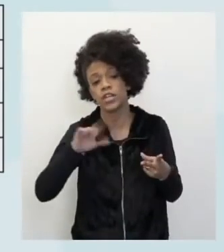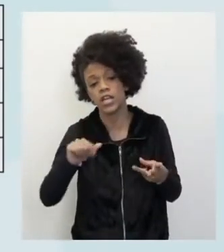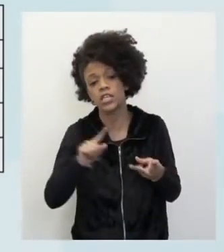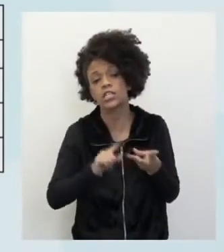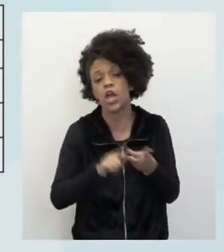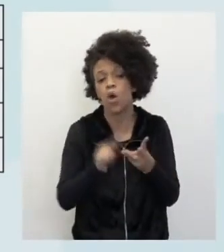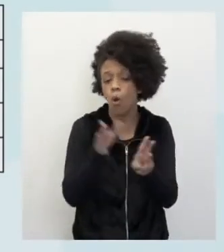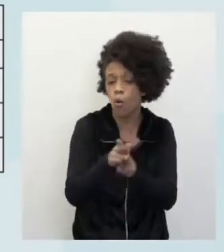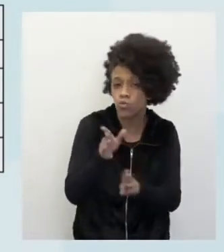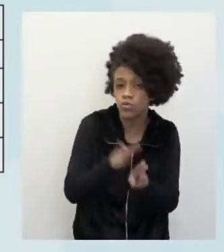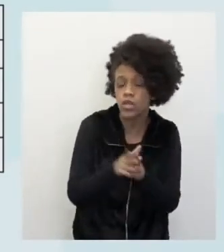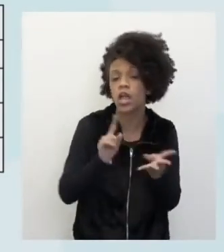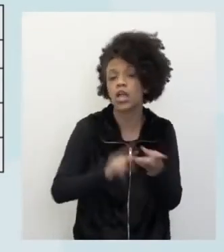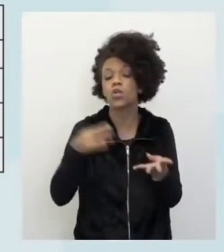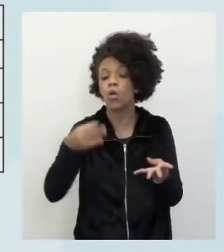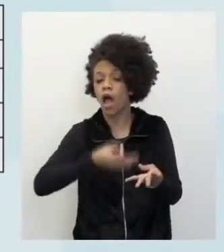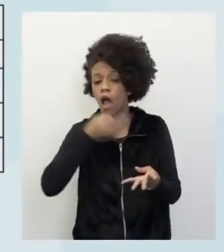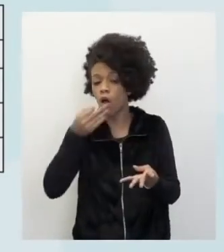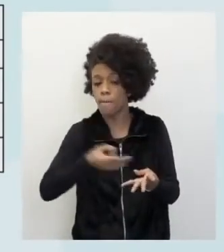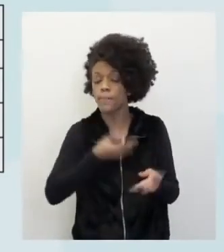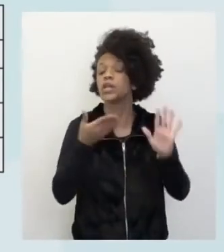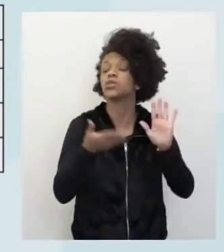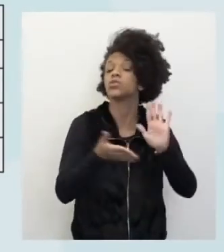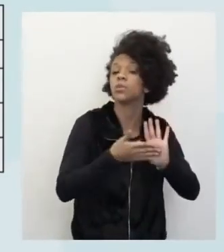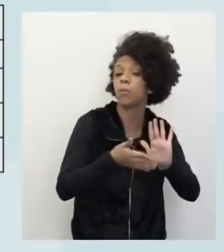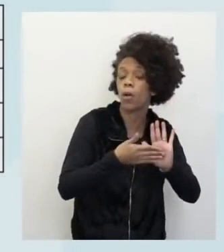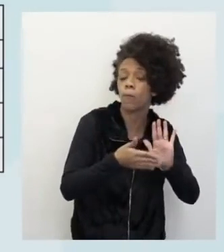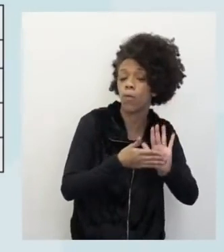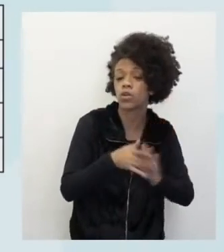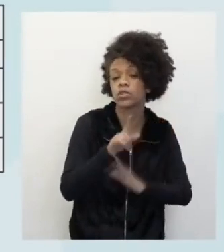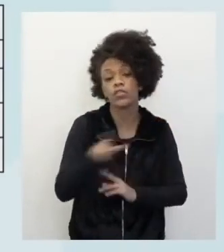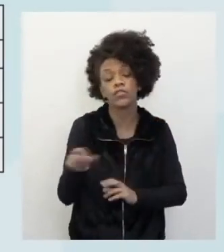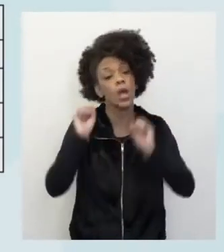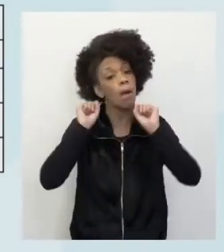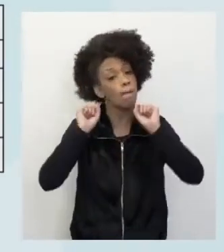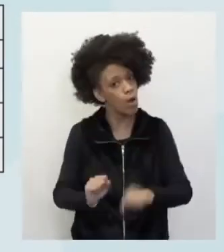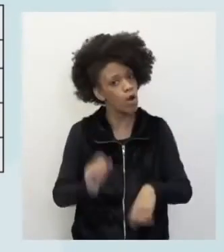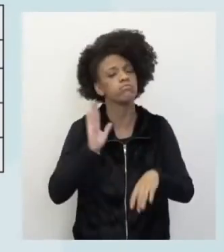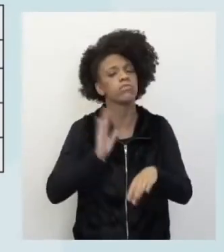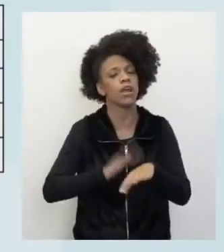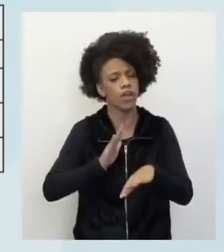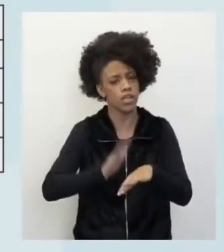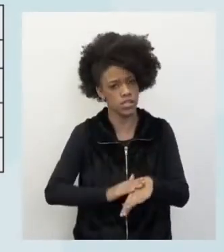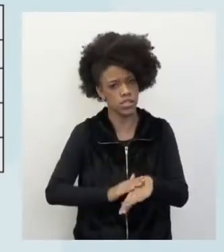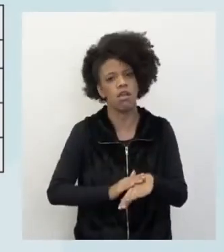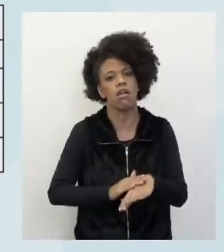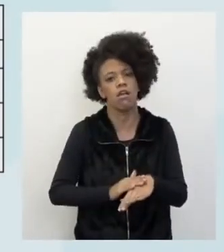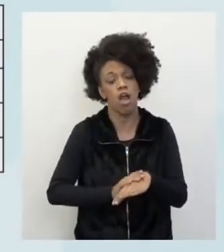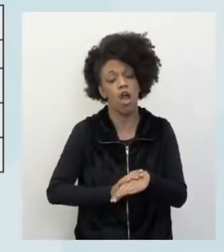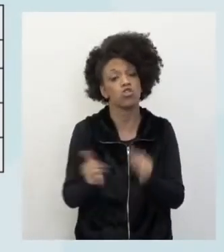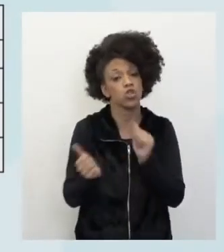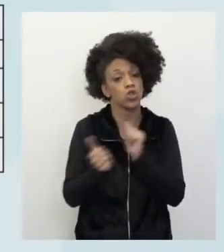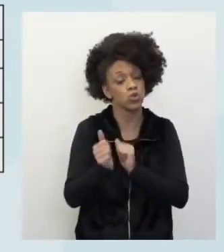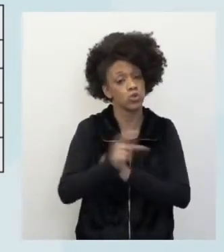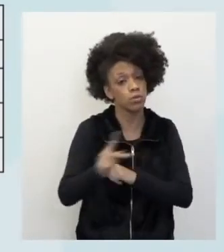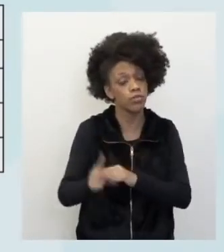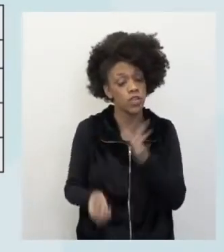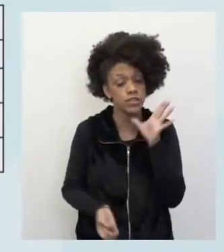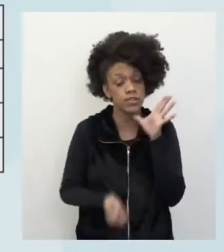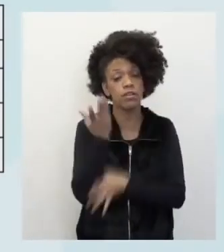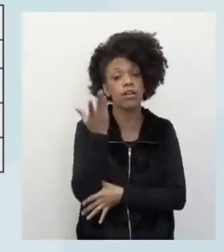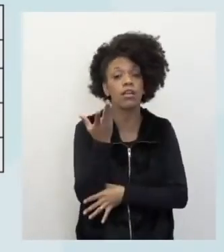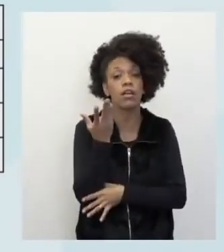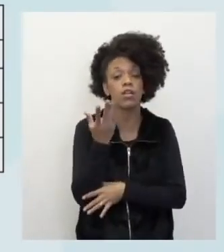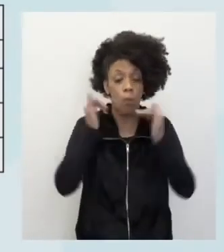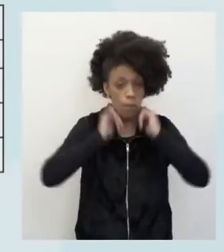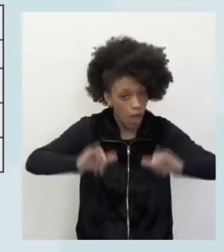alguns argumentos sobre uma proposta que vocês podem fazer aí com seus professores, criando uma